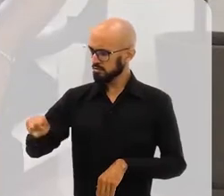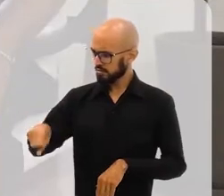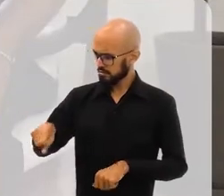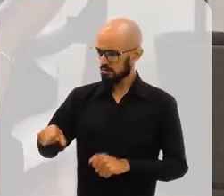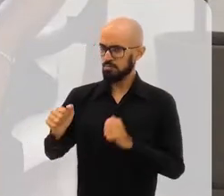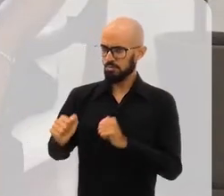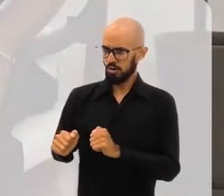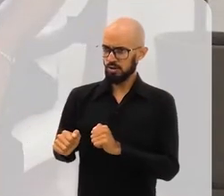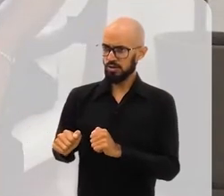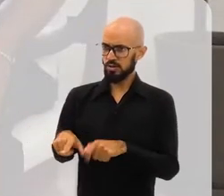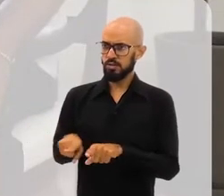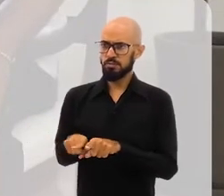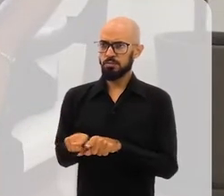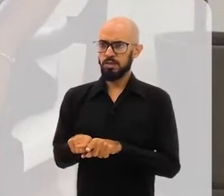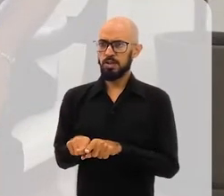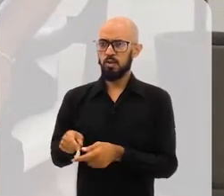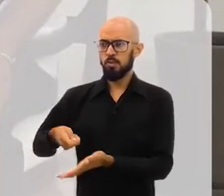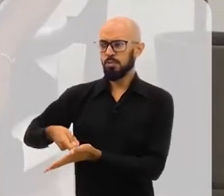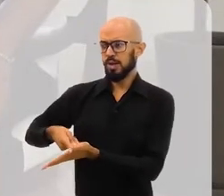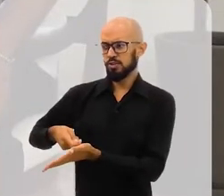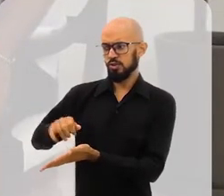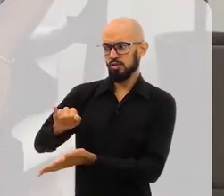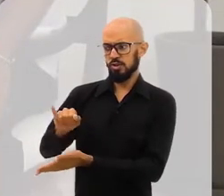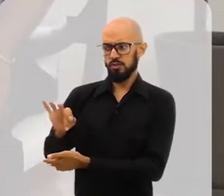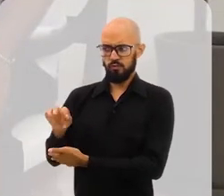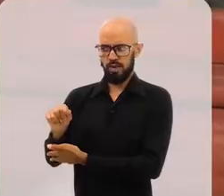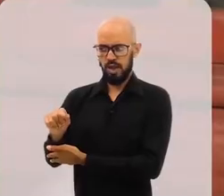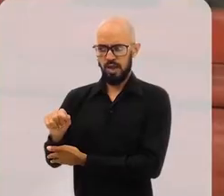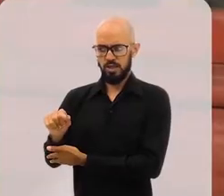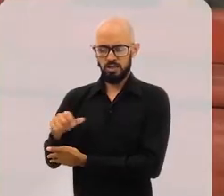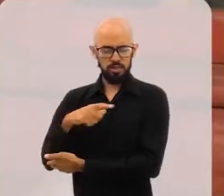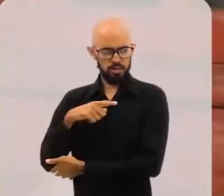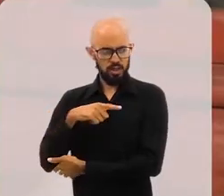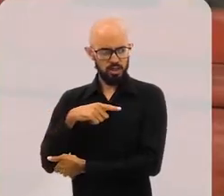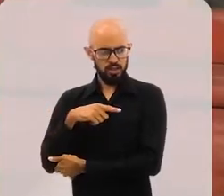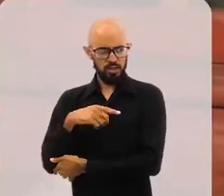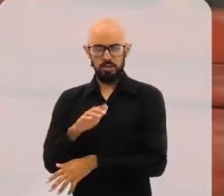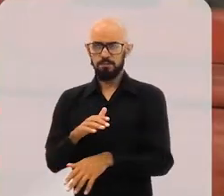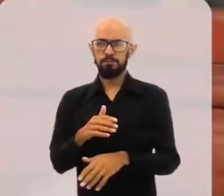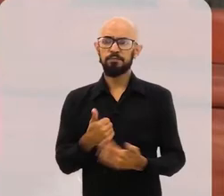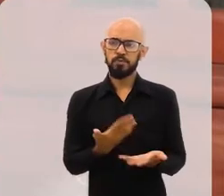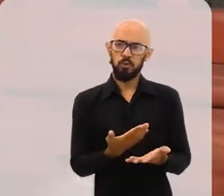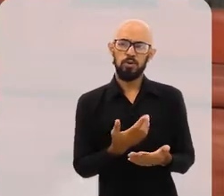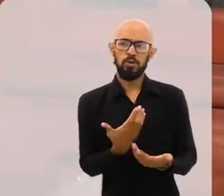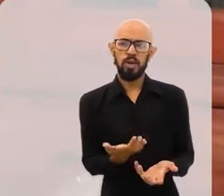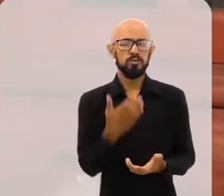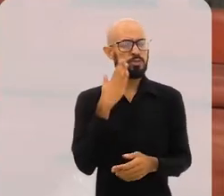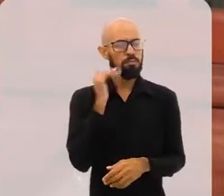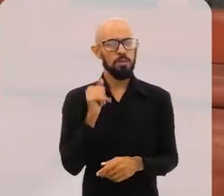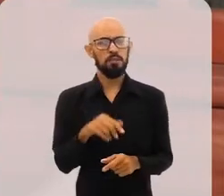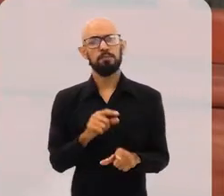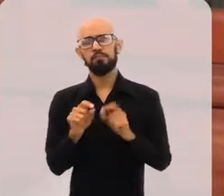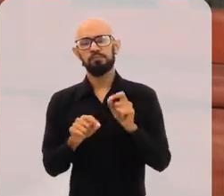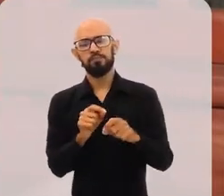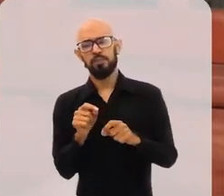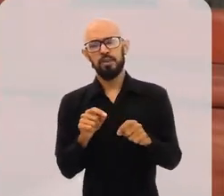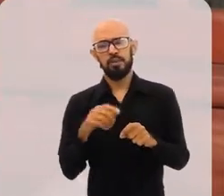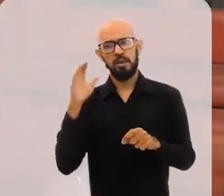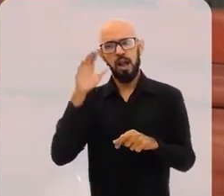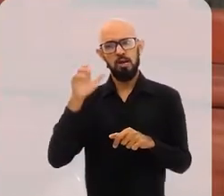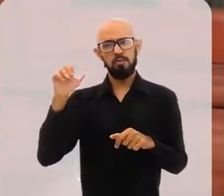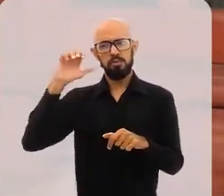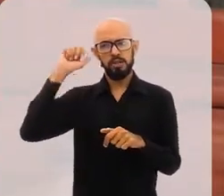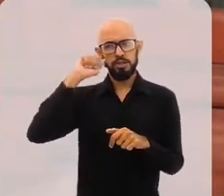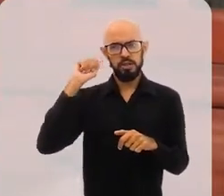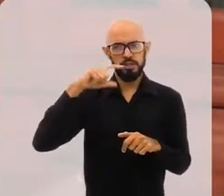podem fazer obrigações de fa não existe obrigações dentro do sofá e isso que eu queria saber por exemplo matrizes africanas você